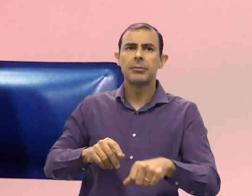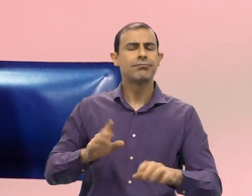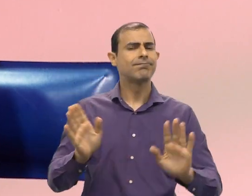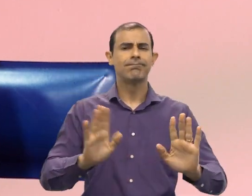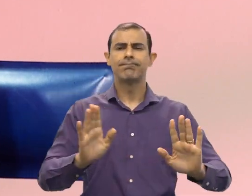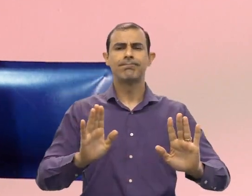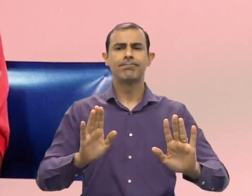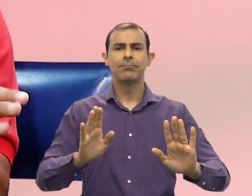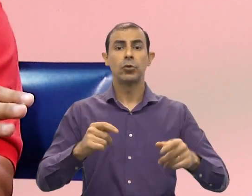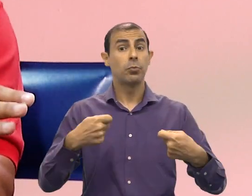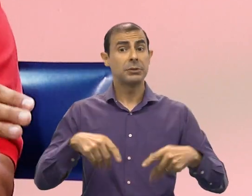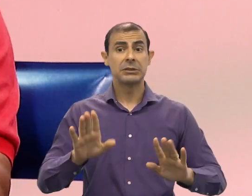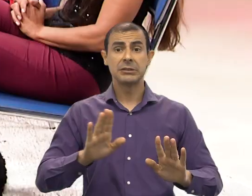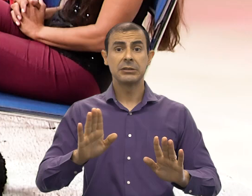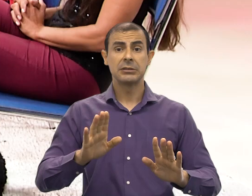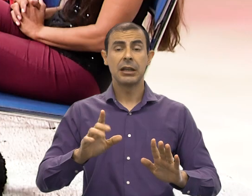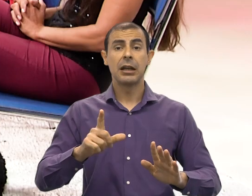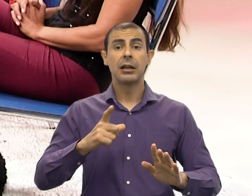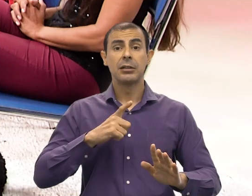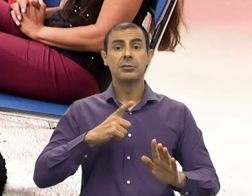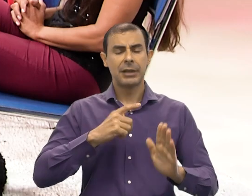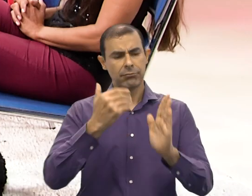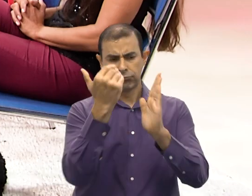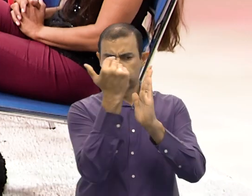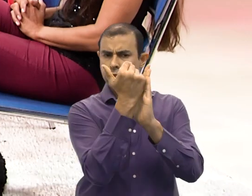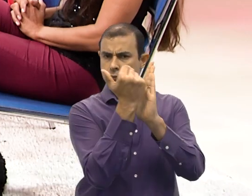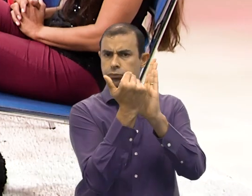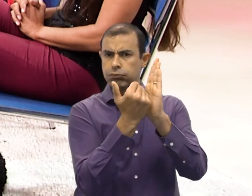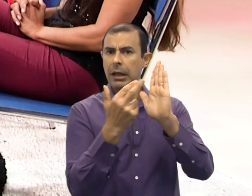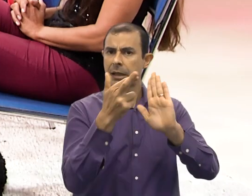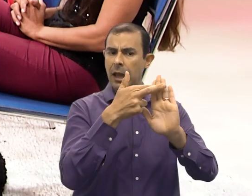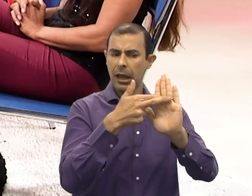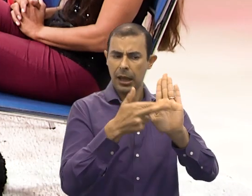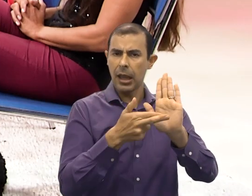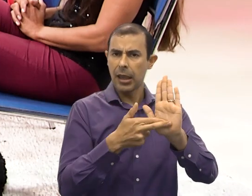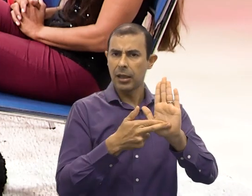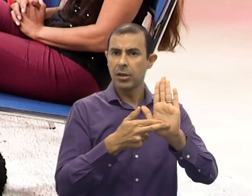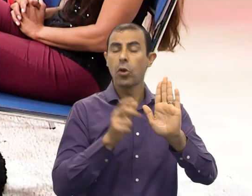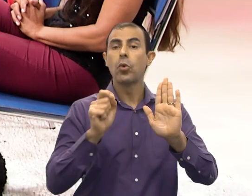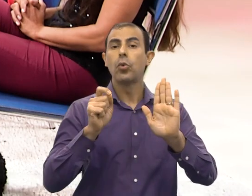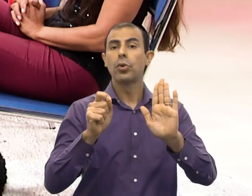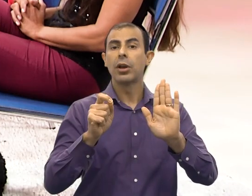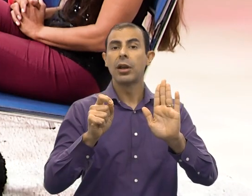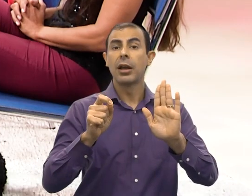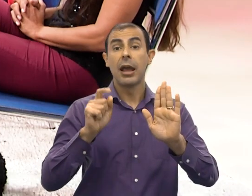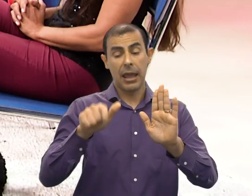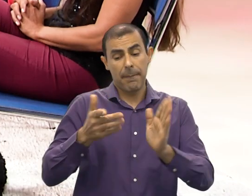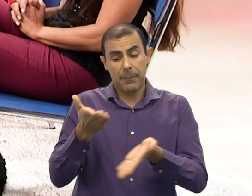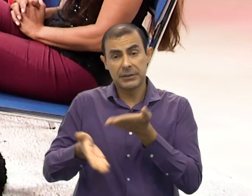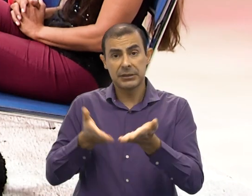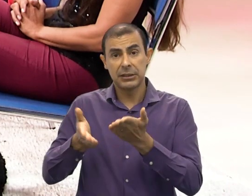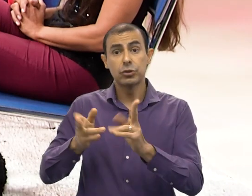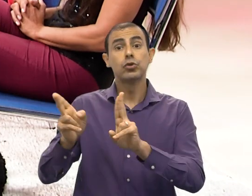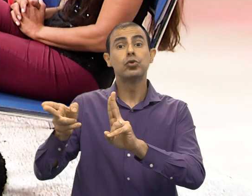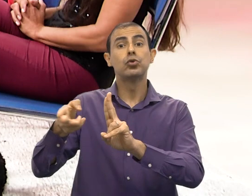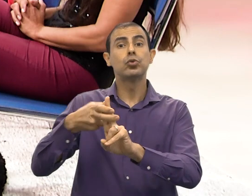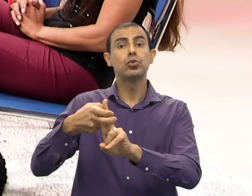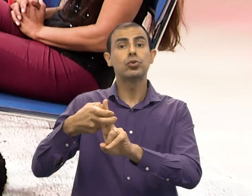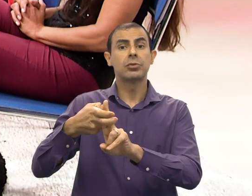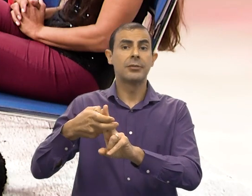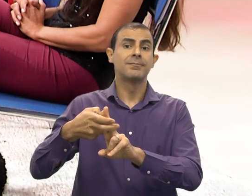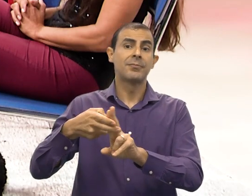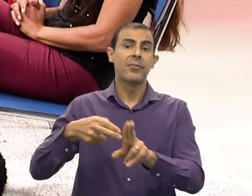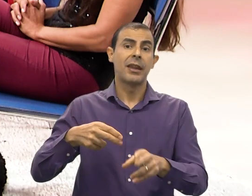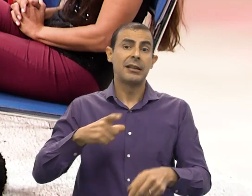para ninguém. Isso tem que ser feito e tem que ter um caminho. Você tem que ser um paciente SUS, entrou pelo posto de saúde, não tem problema. Você vai parar em uma